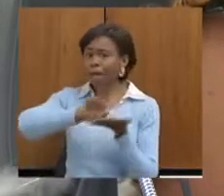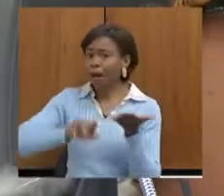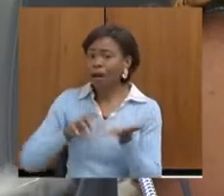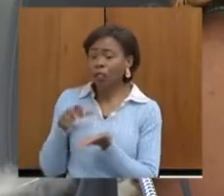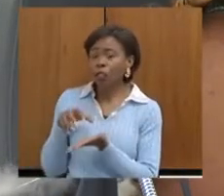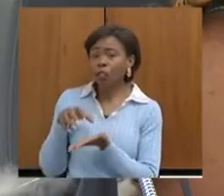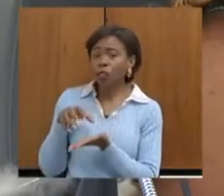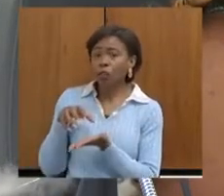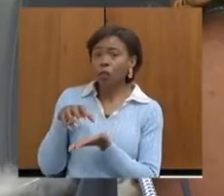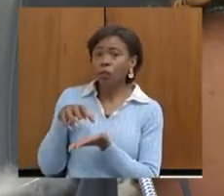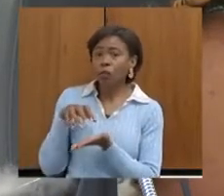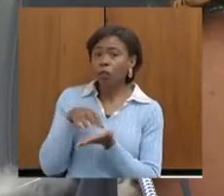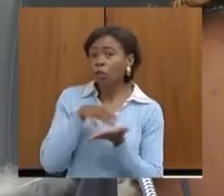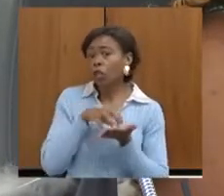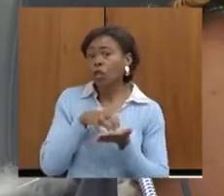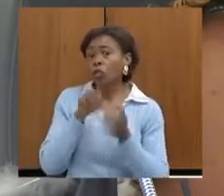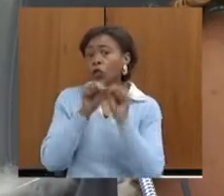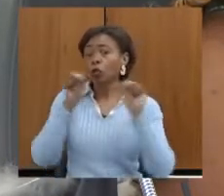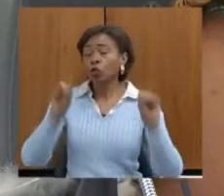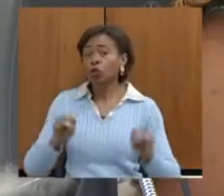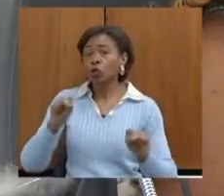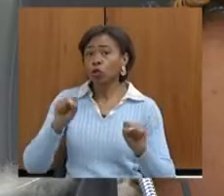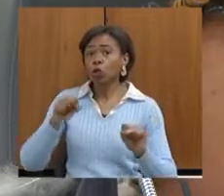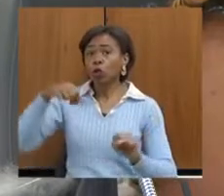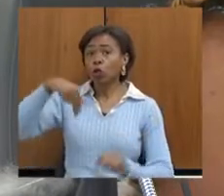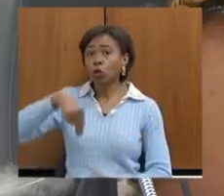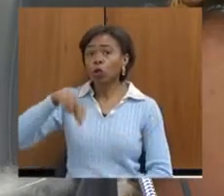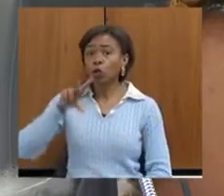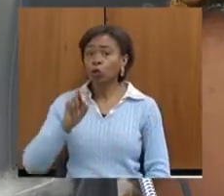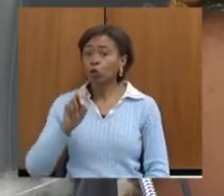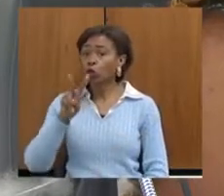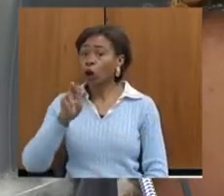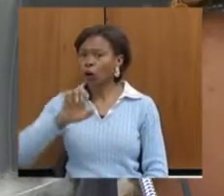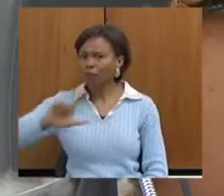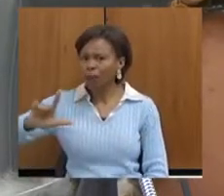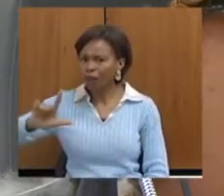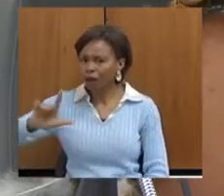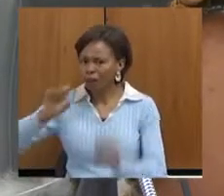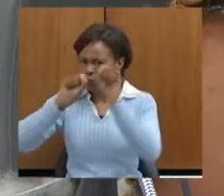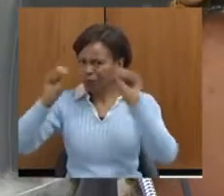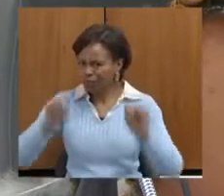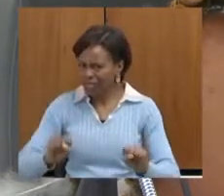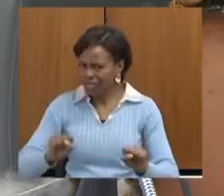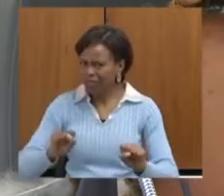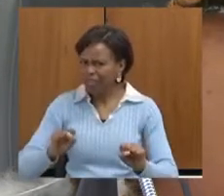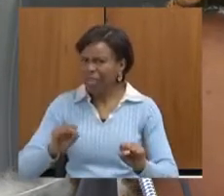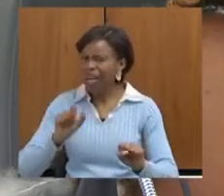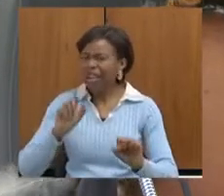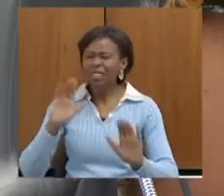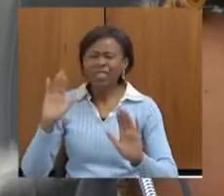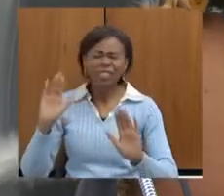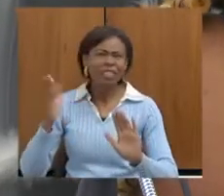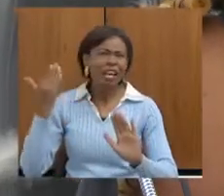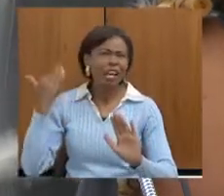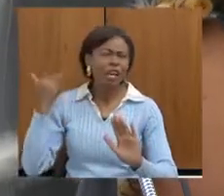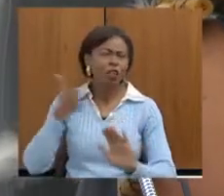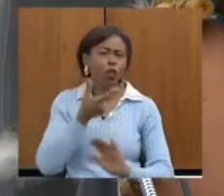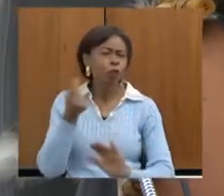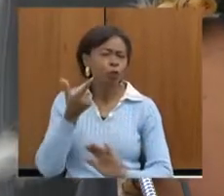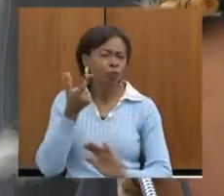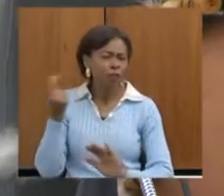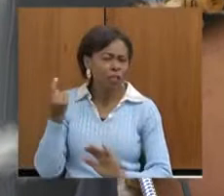sistema de indenização Nobel todos aqui sabem o que é o nove nós estamos curtindo Esse bendito 92 2020e